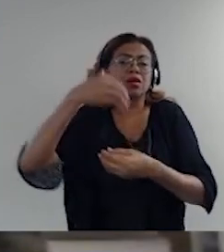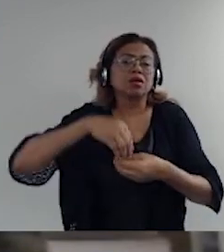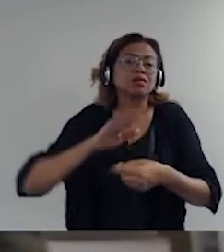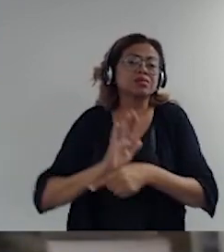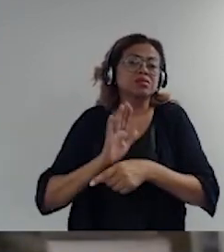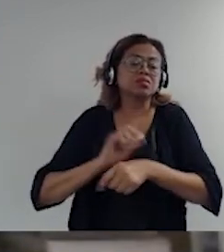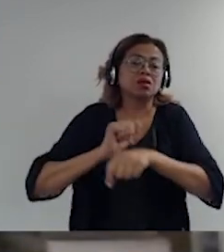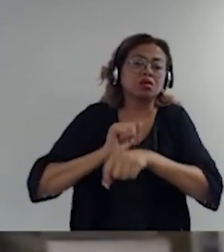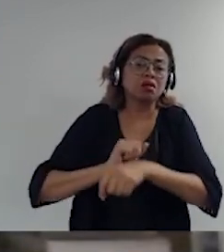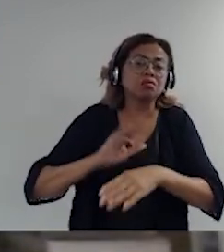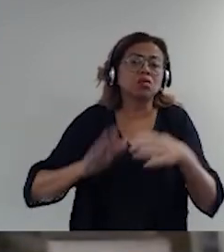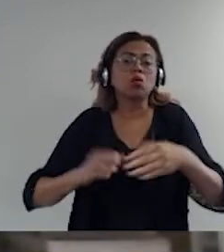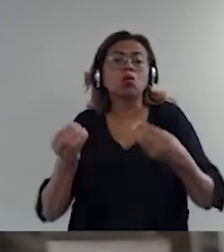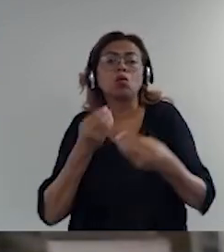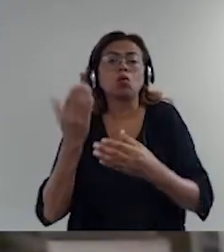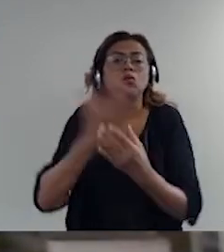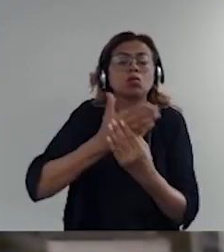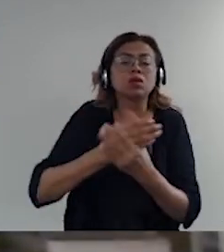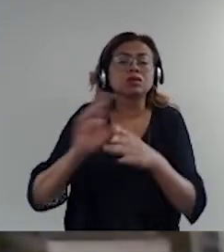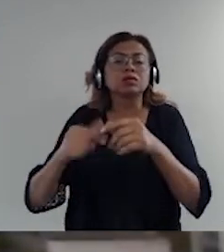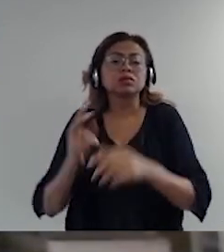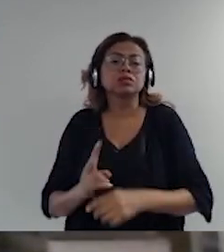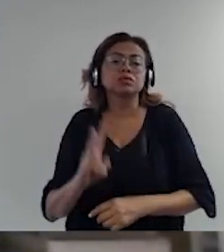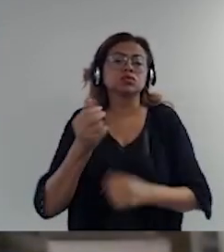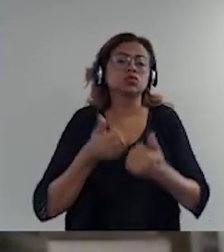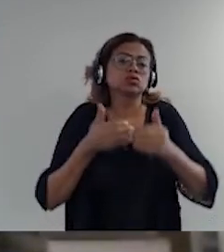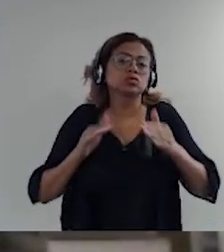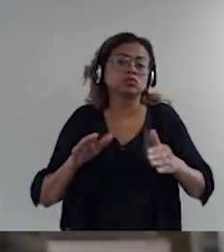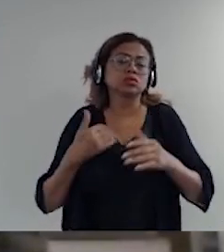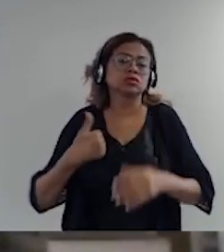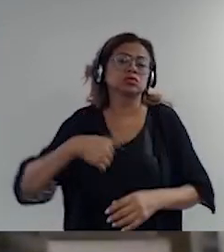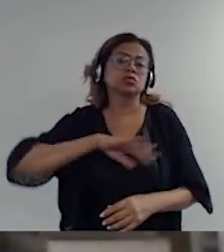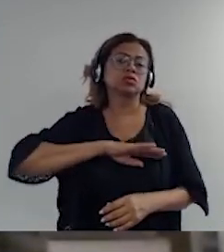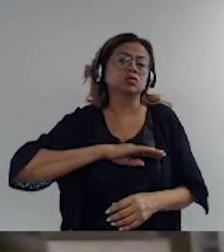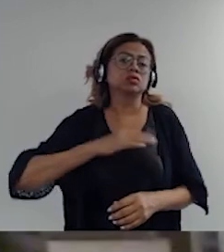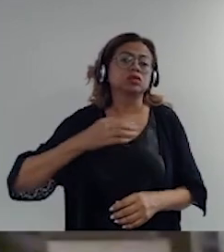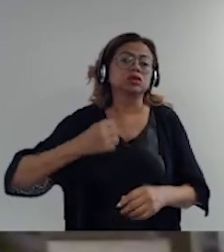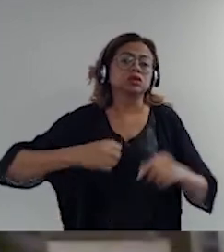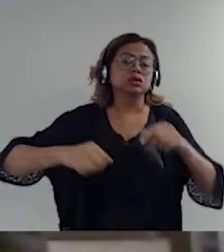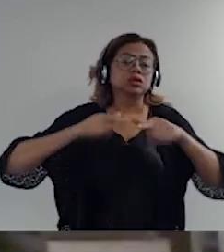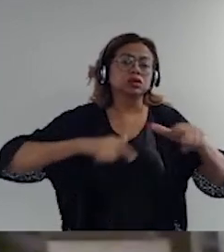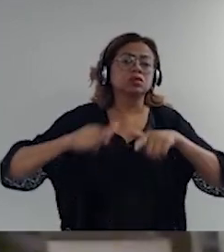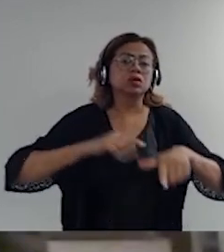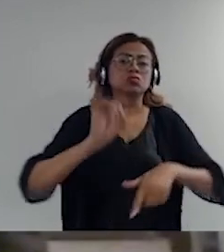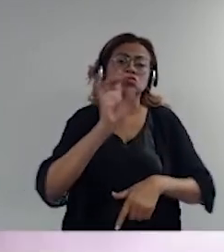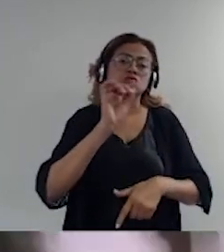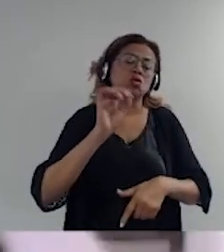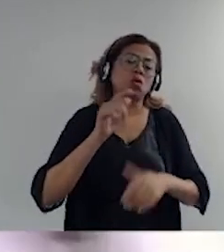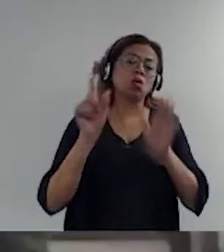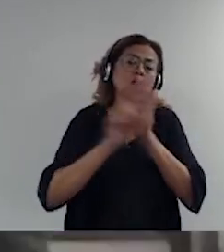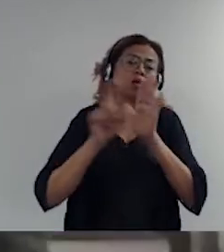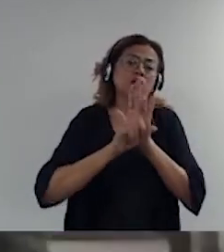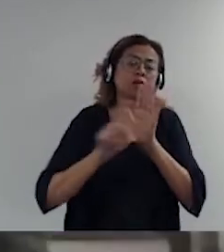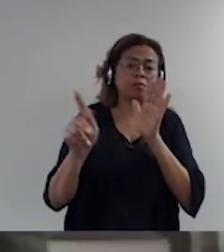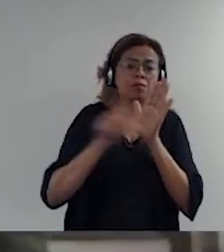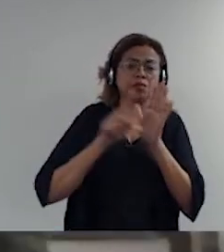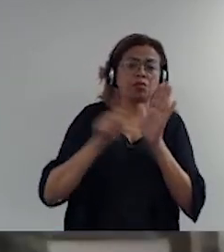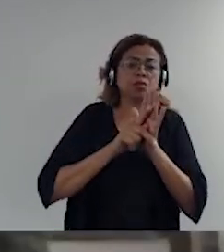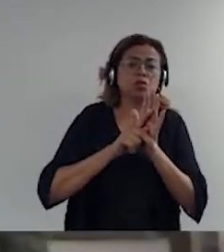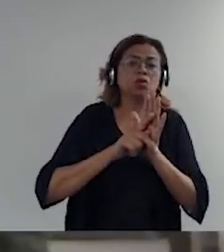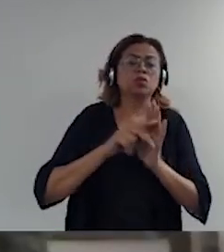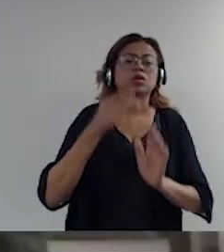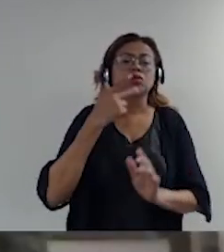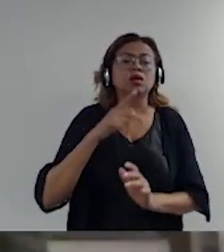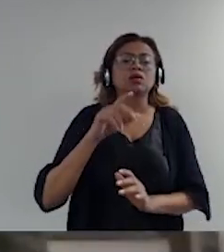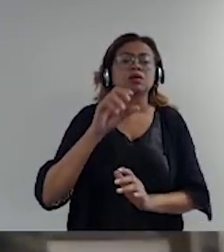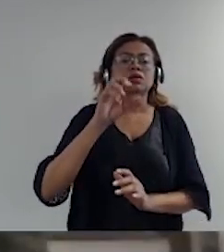mais terríveis, se é que pode-se dizer, para nós outros que trabalhamos só com a lei das sociedades anônimas e os nossos colegas que trabalham no